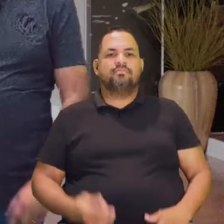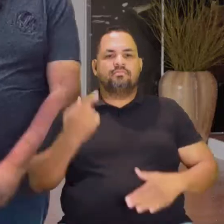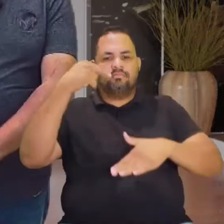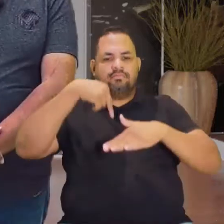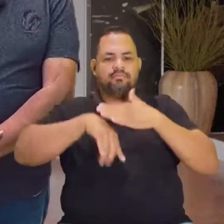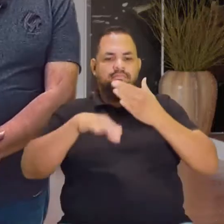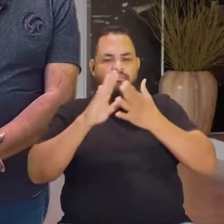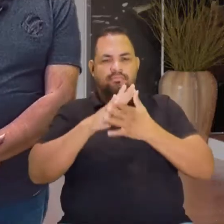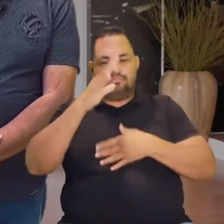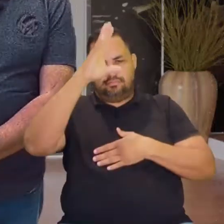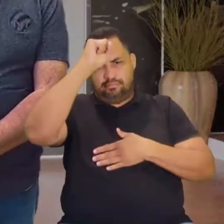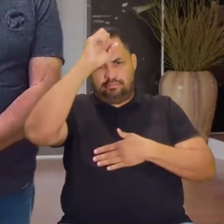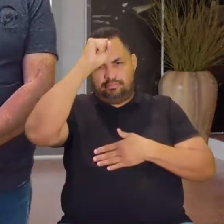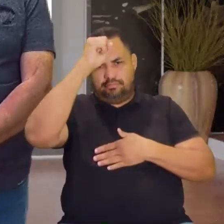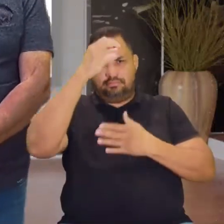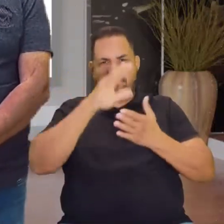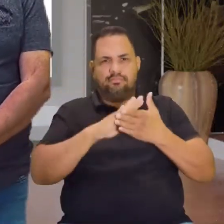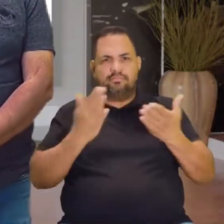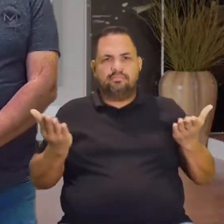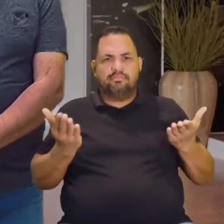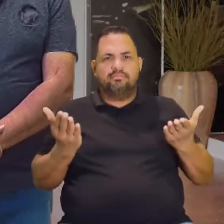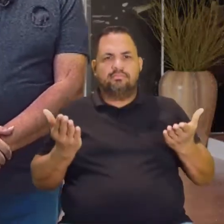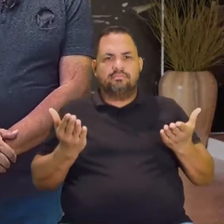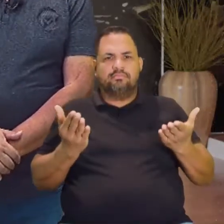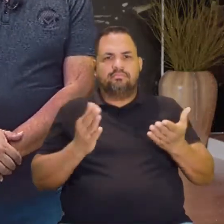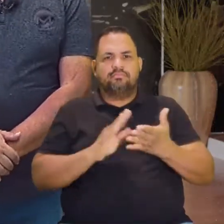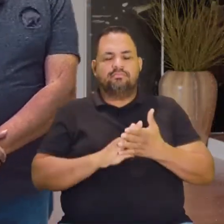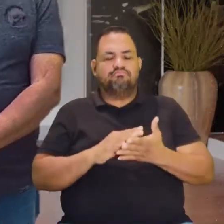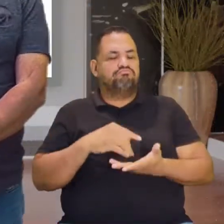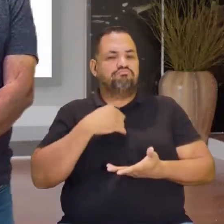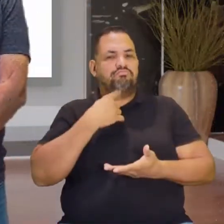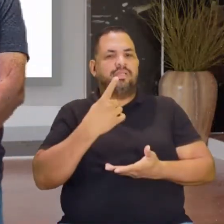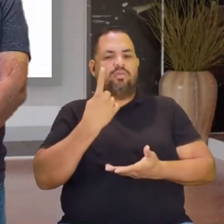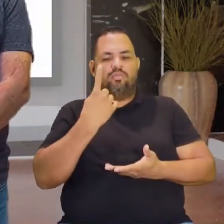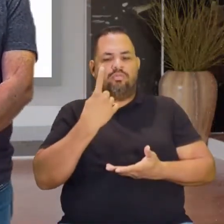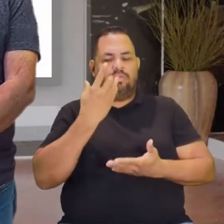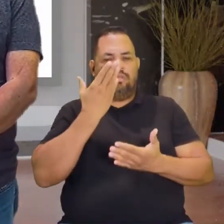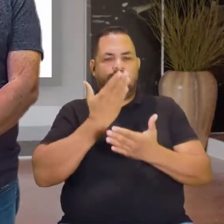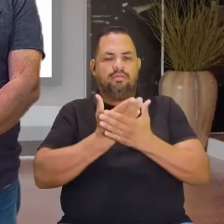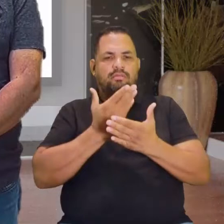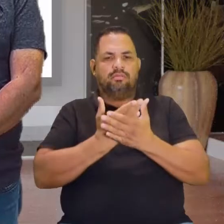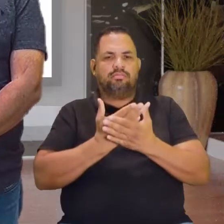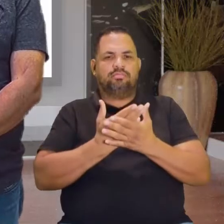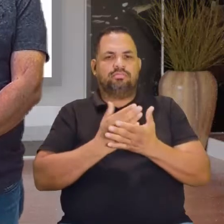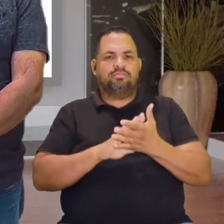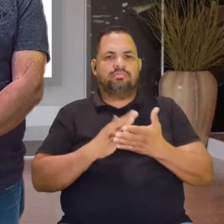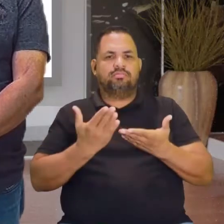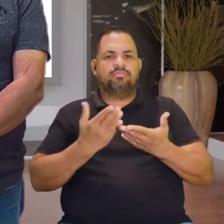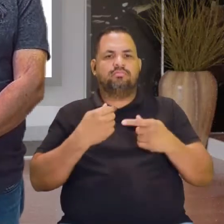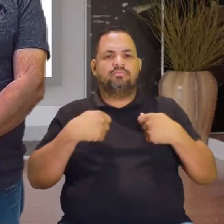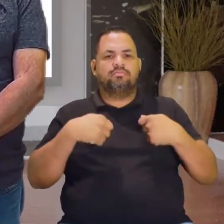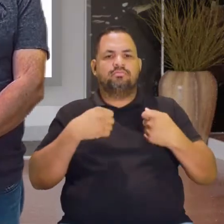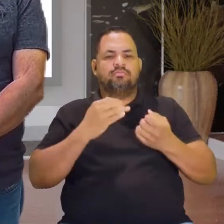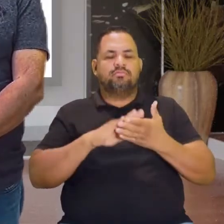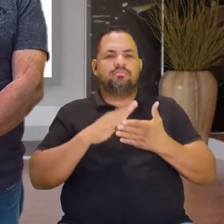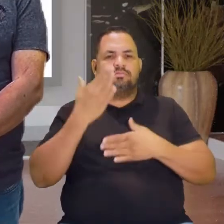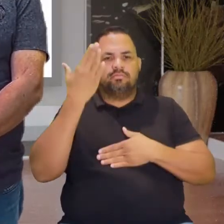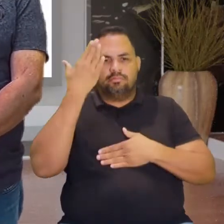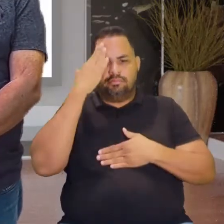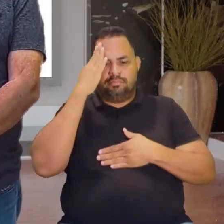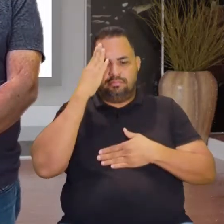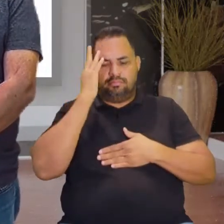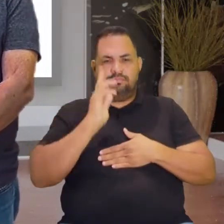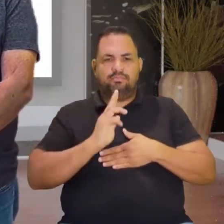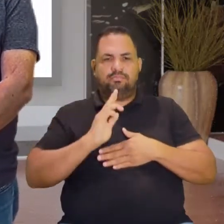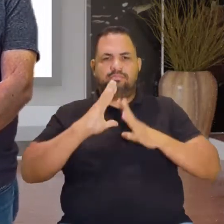aprofundar, assimilar, porque em uma aula só não é possível, né, professor? É verdade. Compreender todo esse processo. E o modernismo é